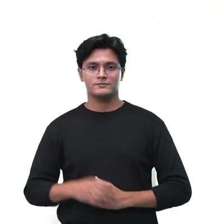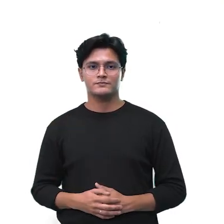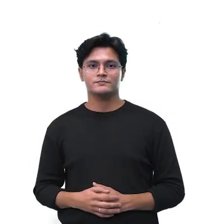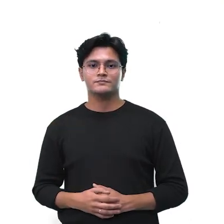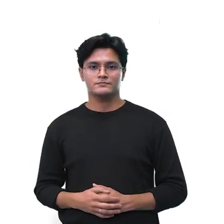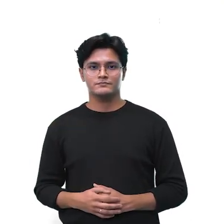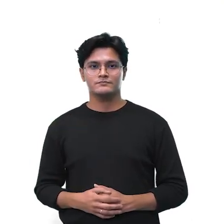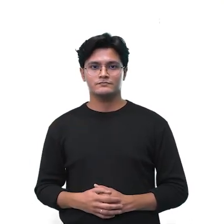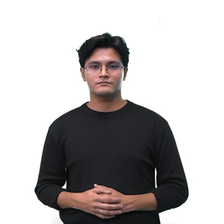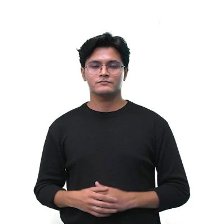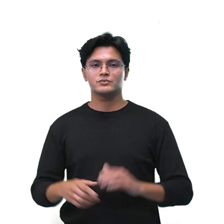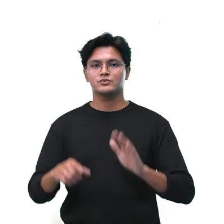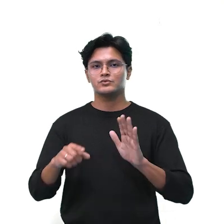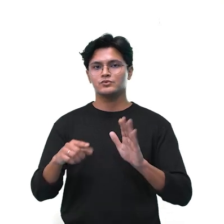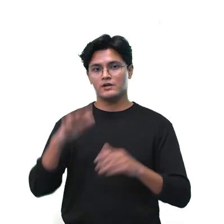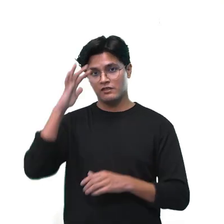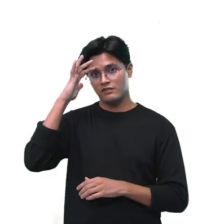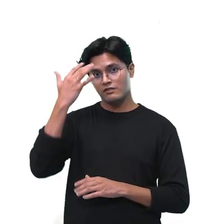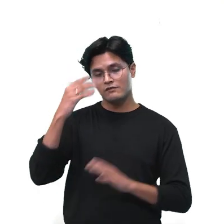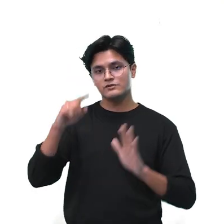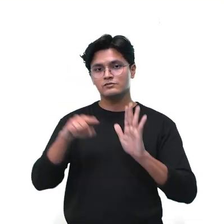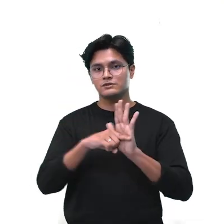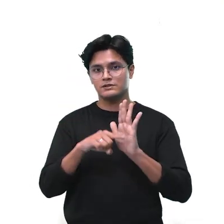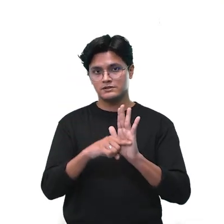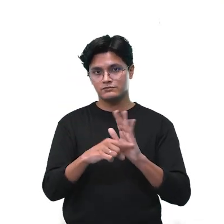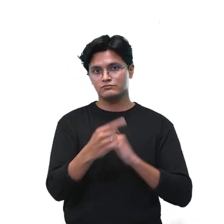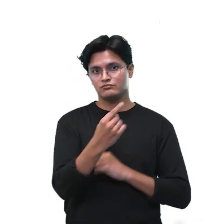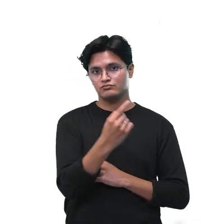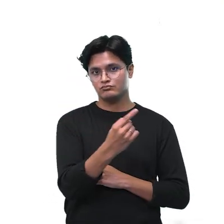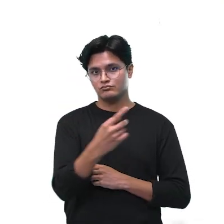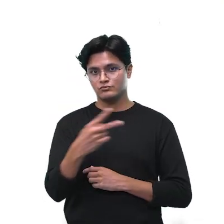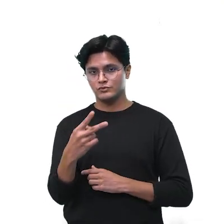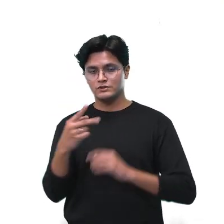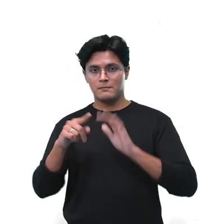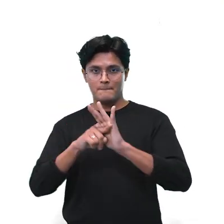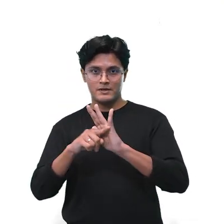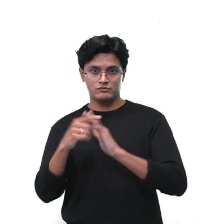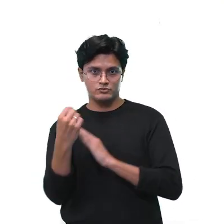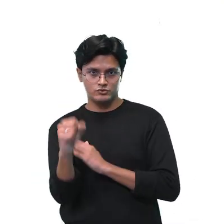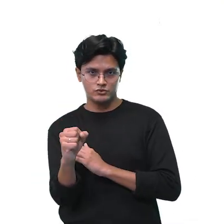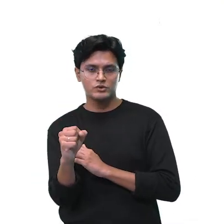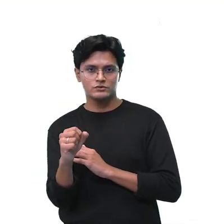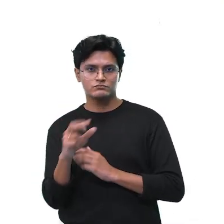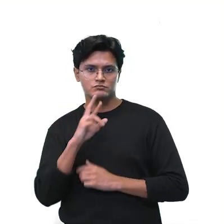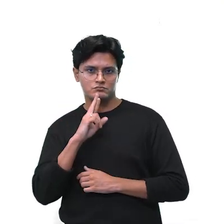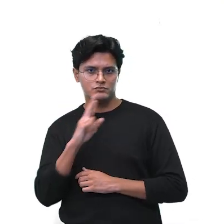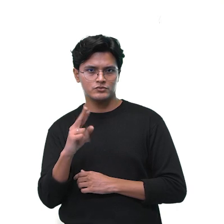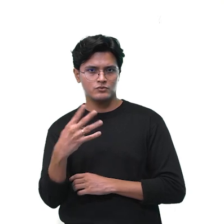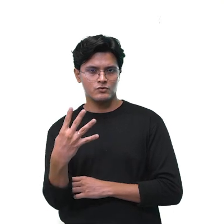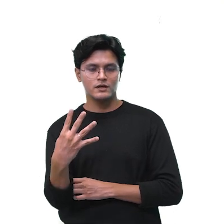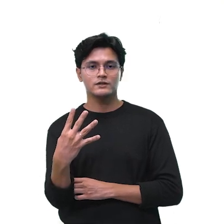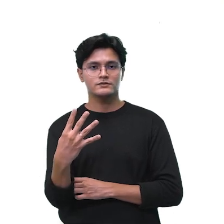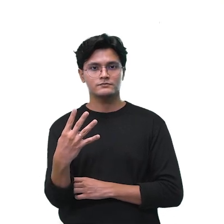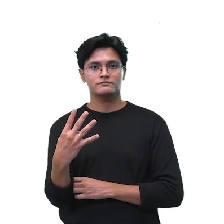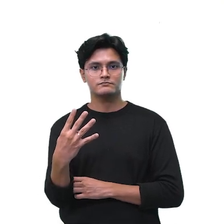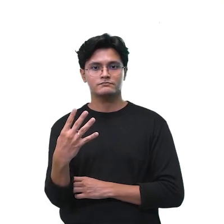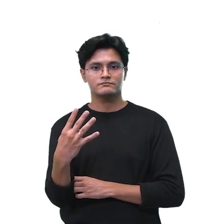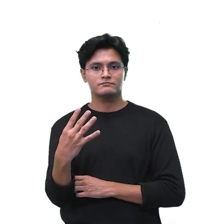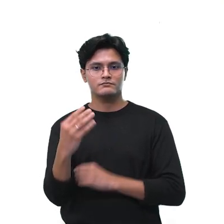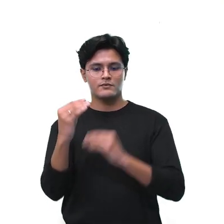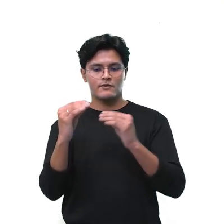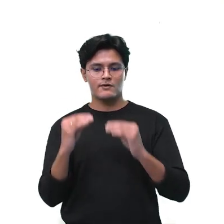Faça a subtração, 12 menos 8 resulta 4, tá? E aí eu vou baixar aqui